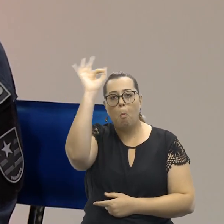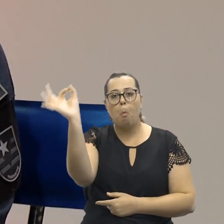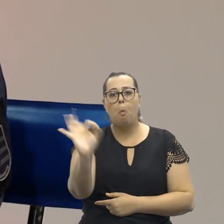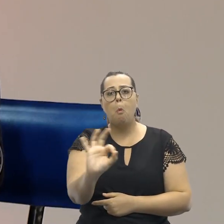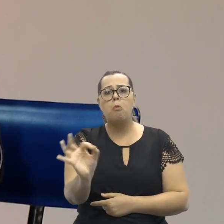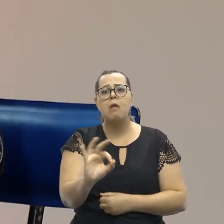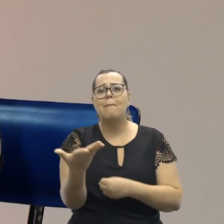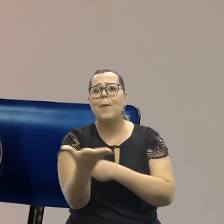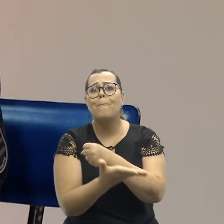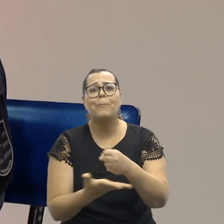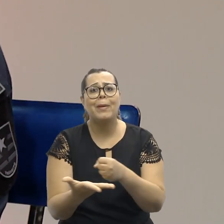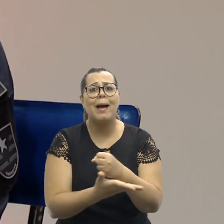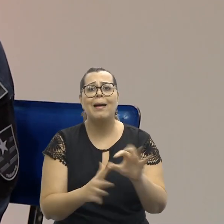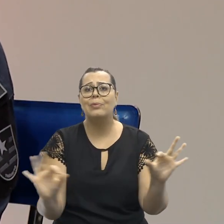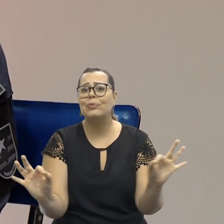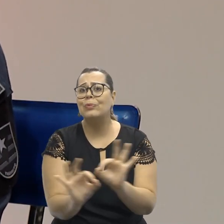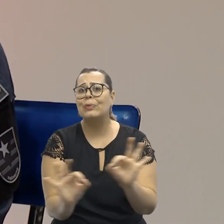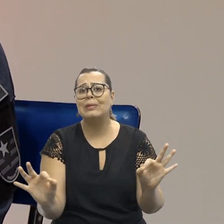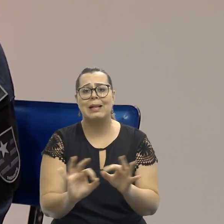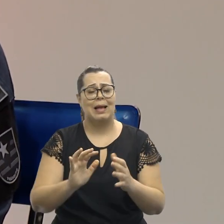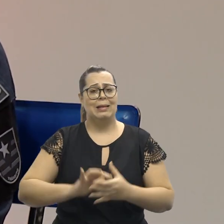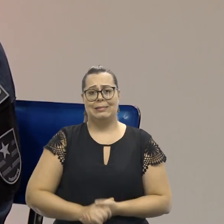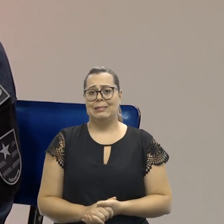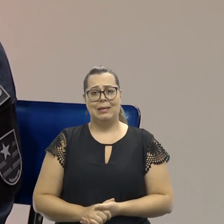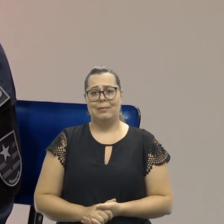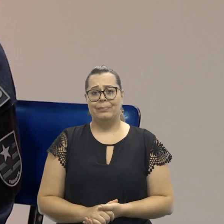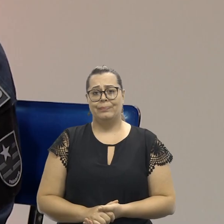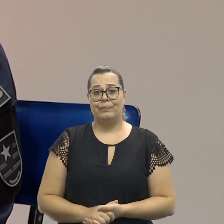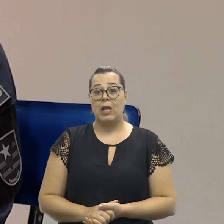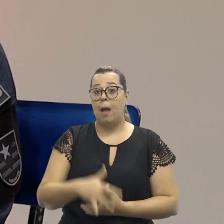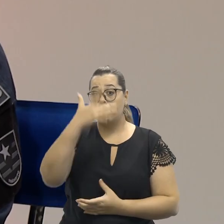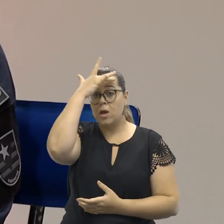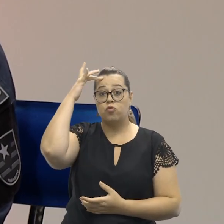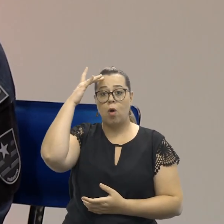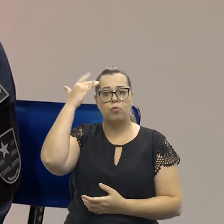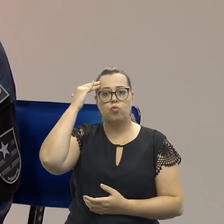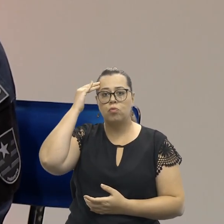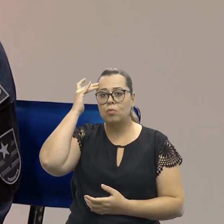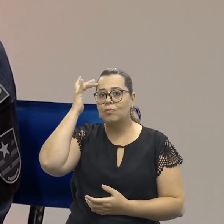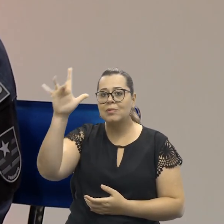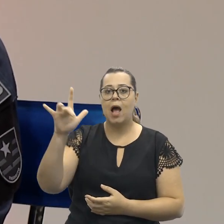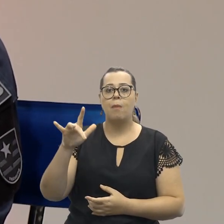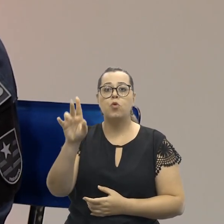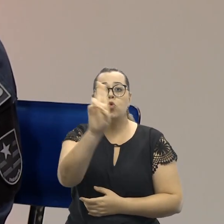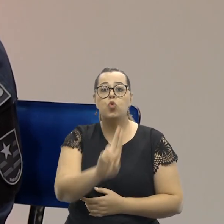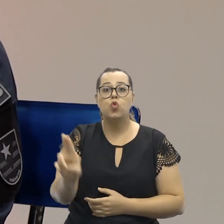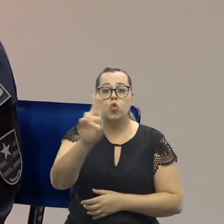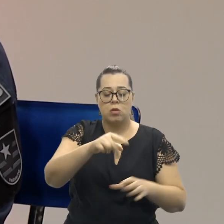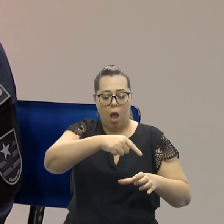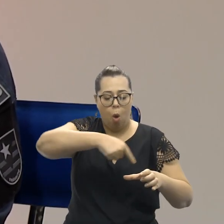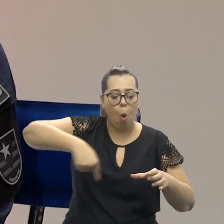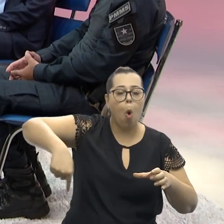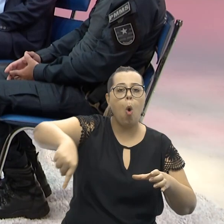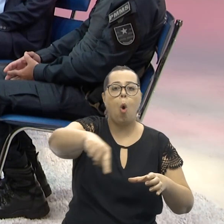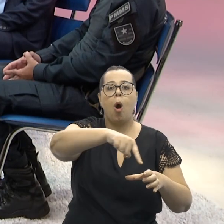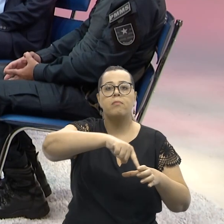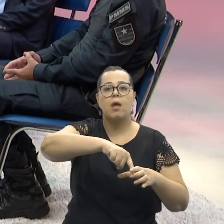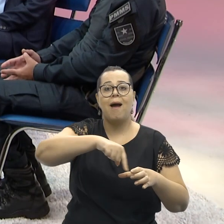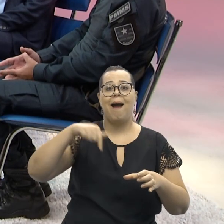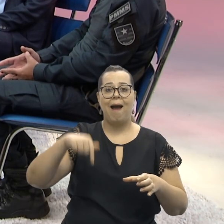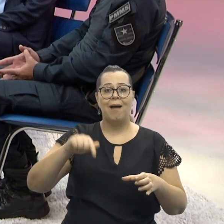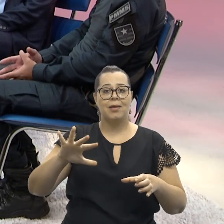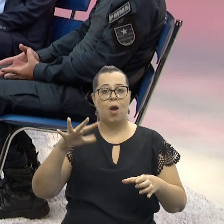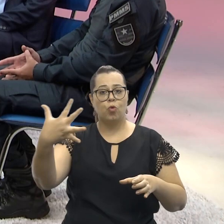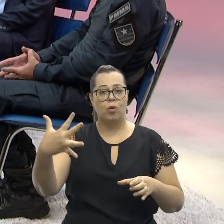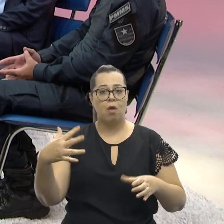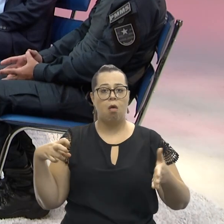noção elementar de direção, de condução de veículo. Então as pessoas não sabem utilizar uma rotatória. Aqui em Campo Grande a gente